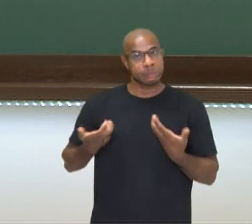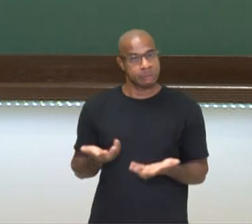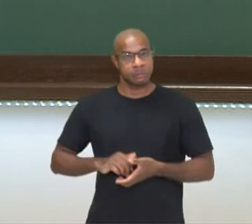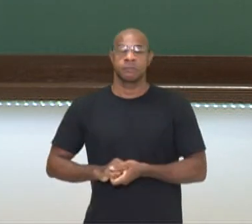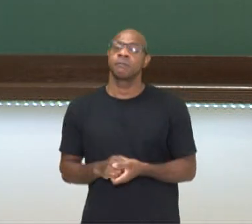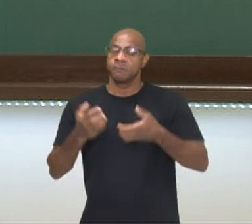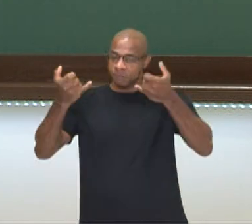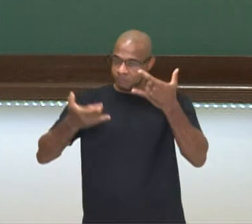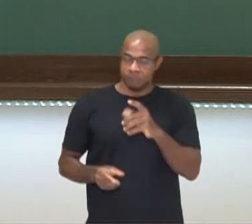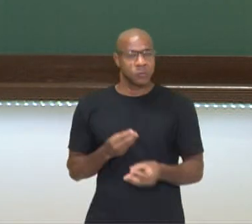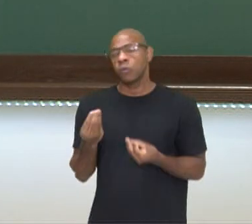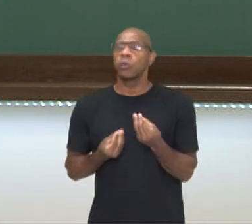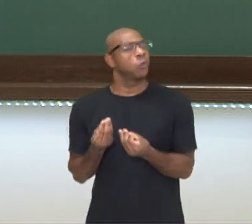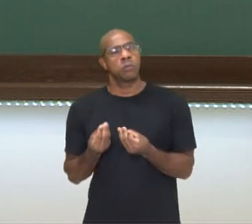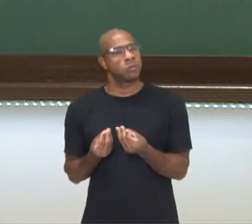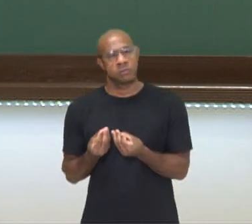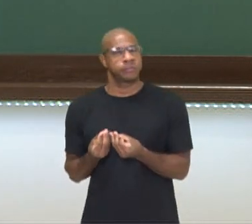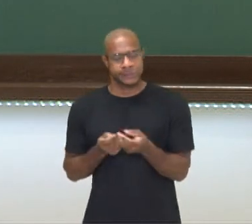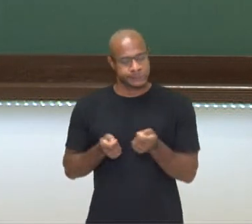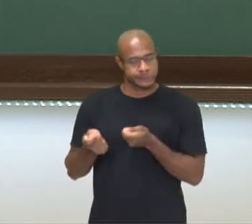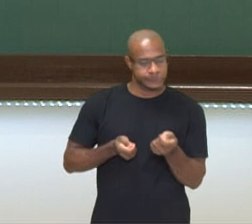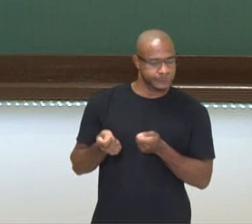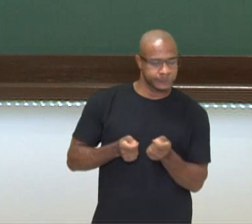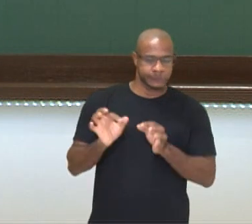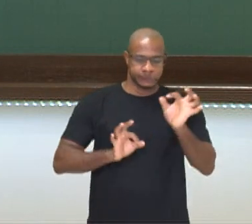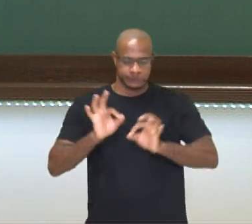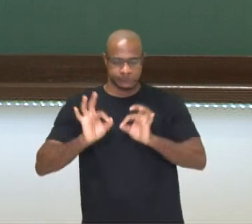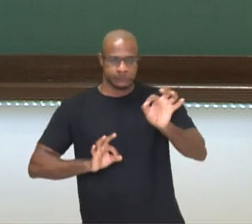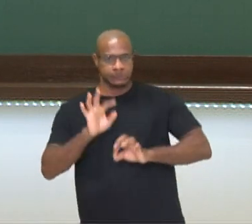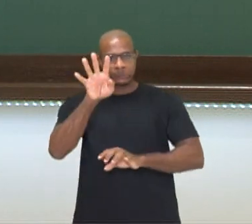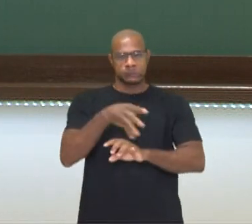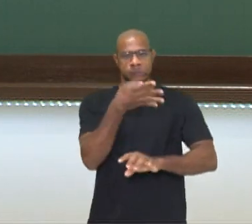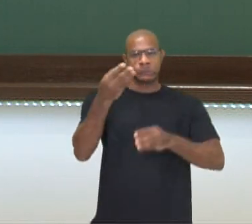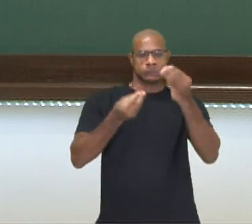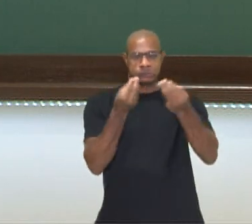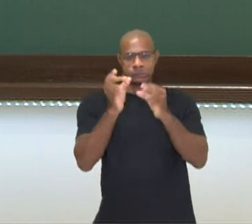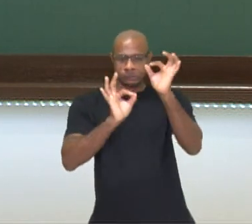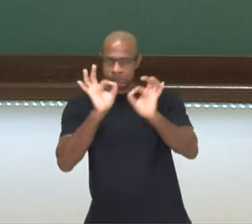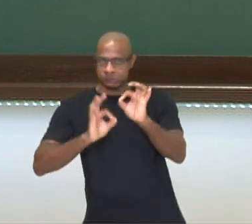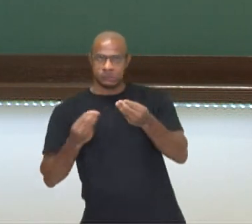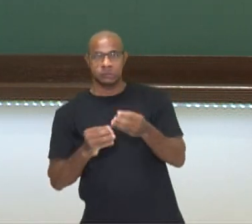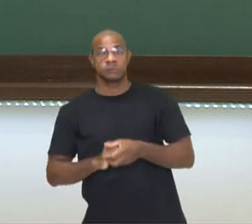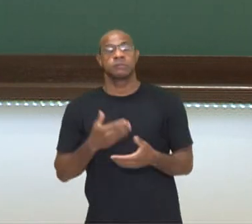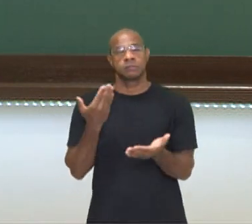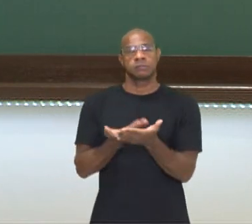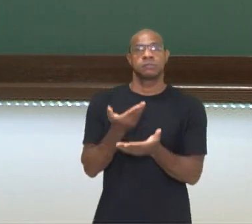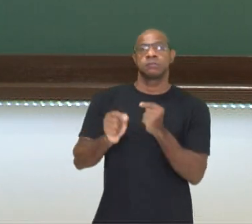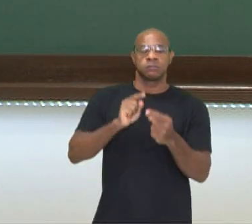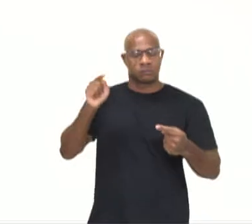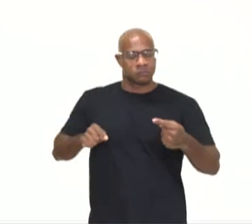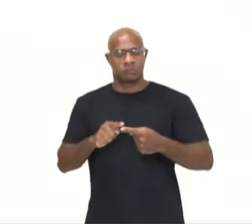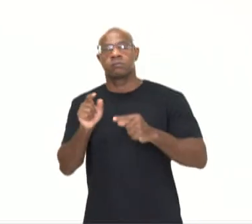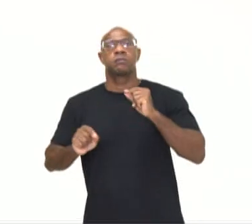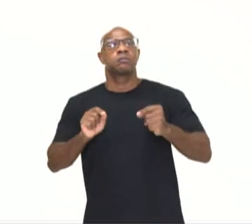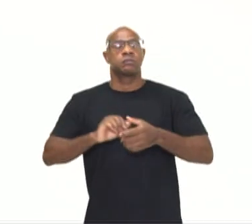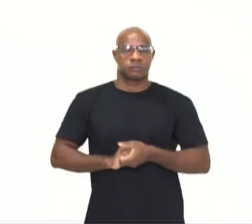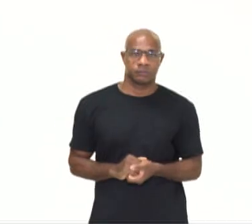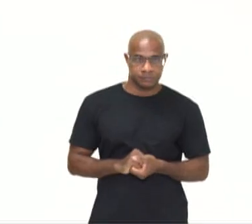um pouquinho sobre como fazer aí esse planejamento. Então, na aula de hoje, nossos objetivos